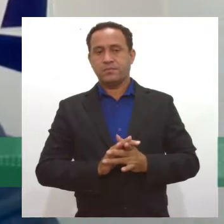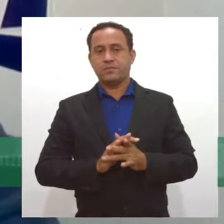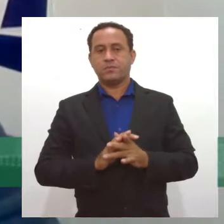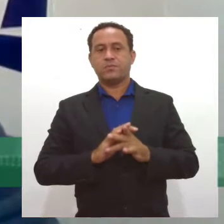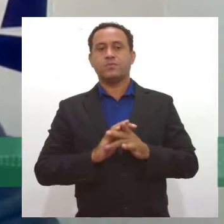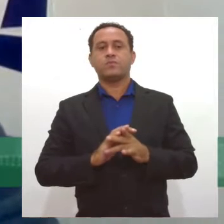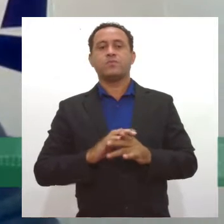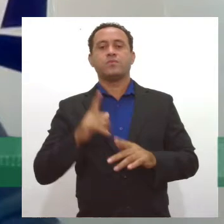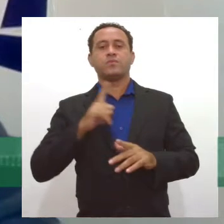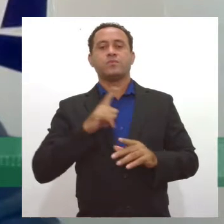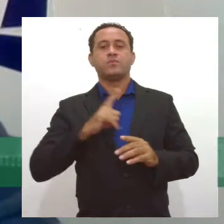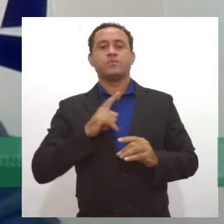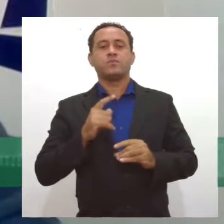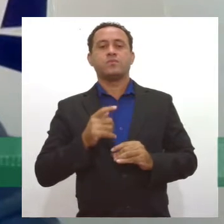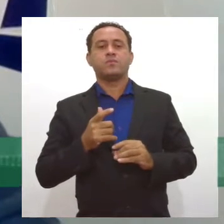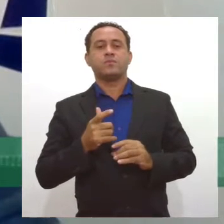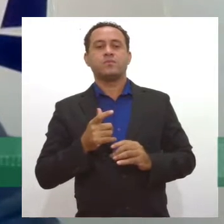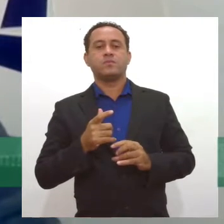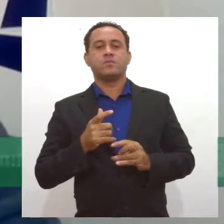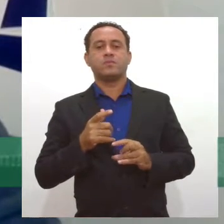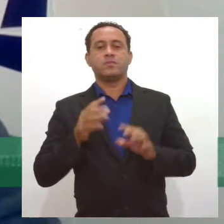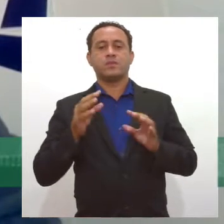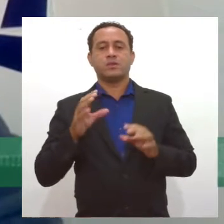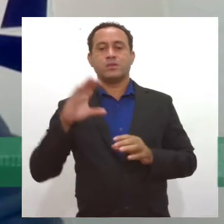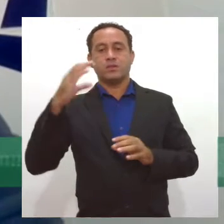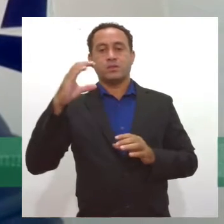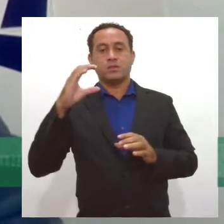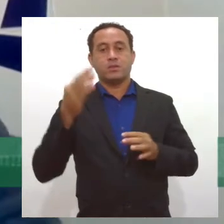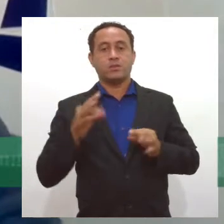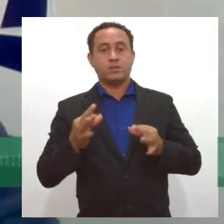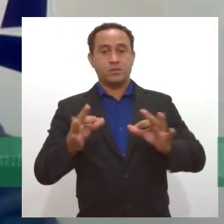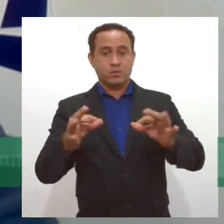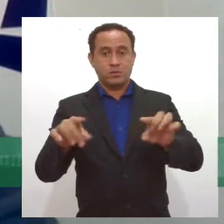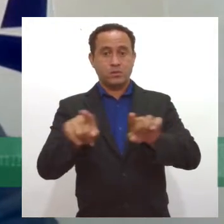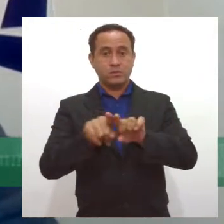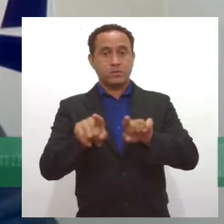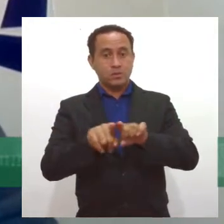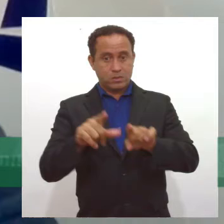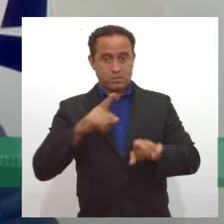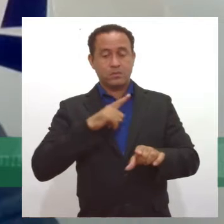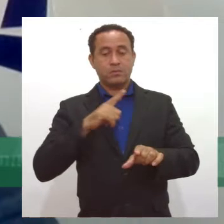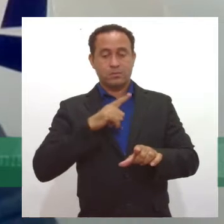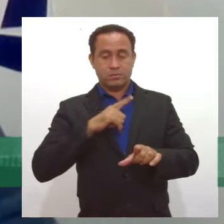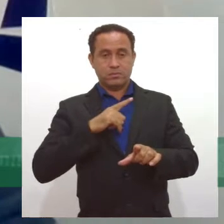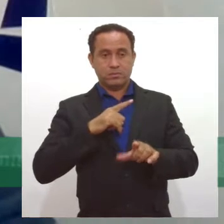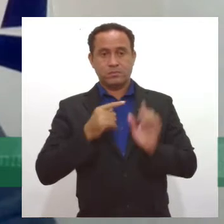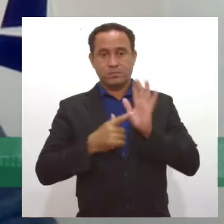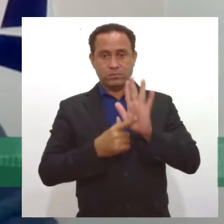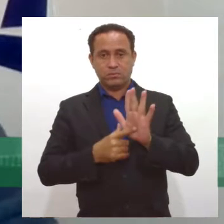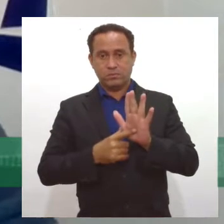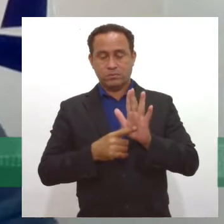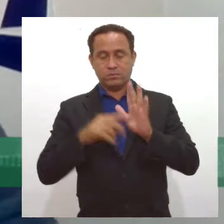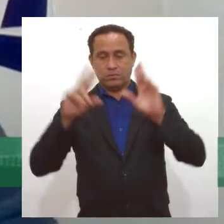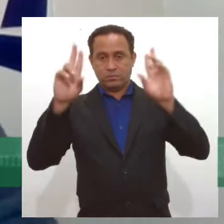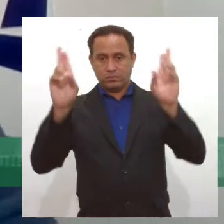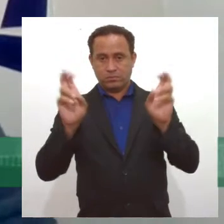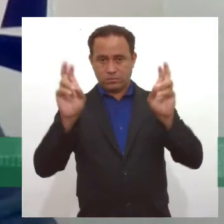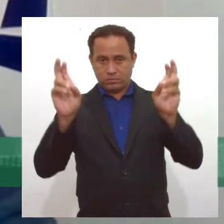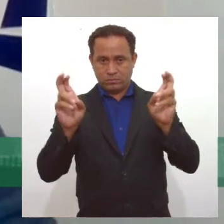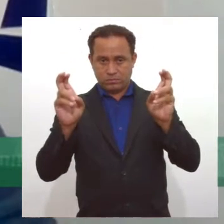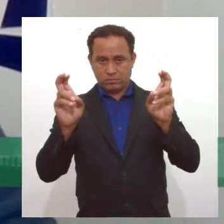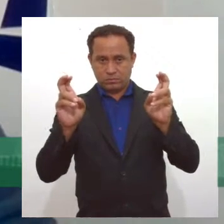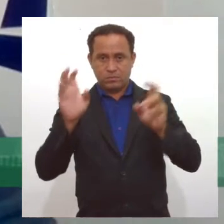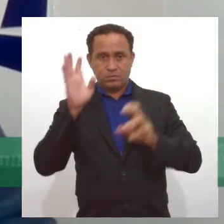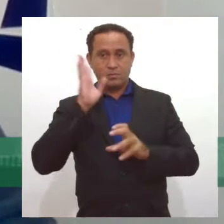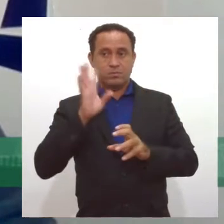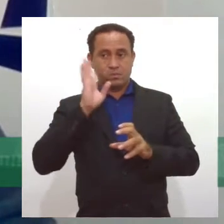legal de C&T, né, de ciência e tecnologia, e hoje também foi colocado em pauta aí, né, o marco legal